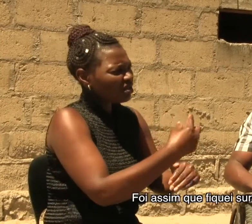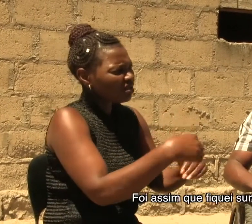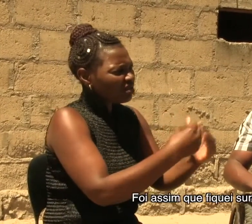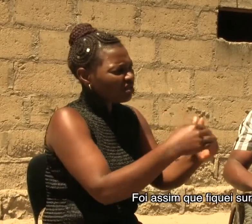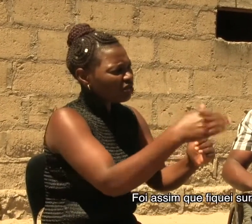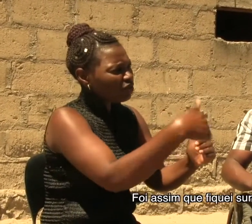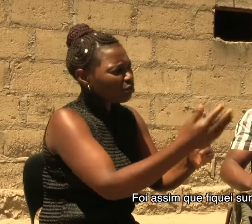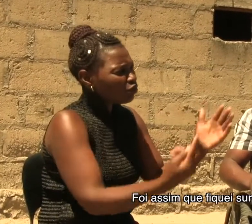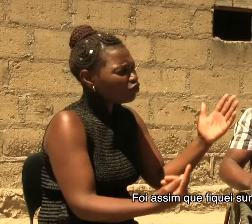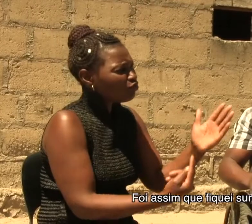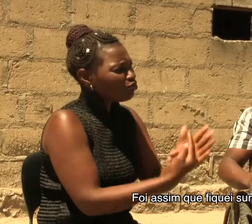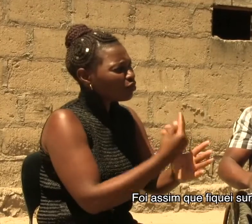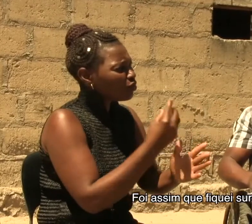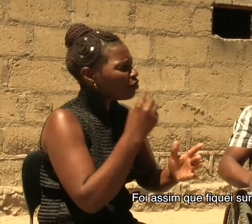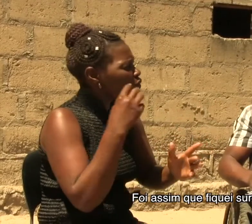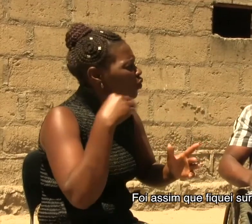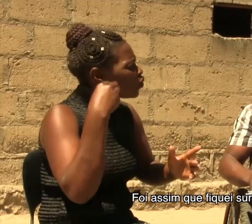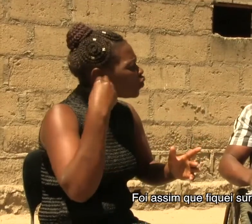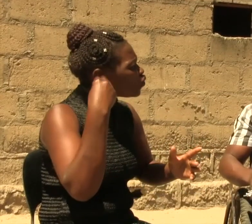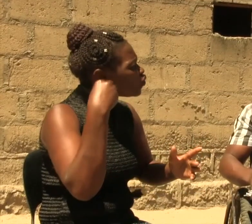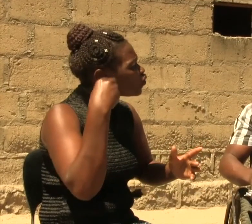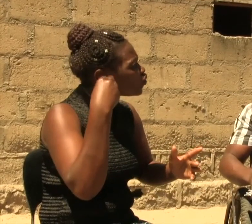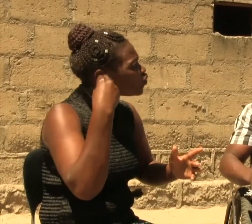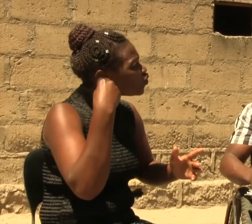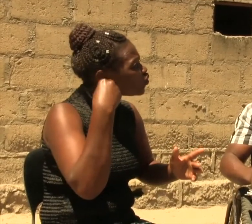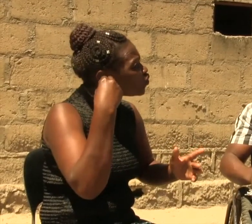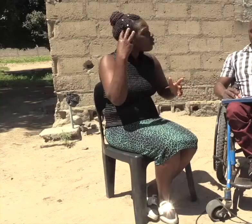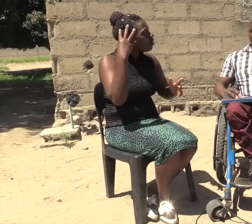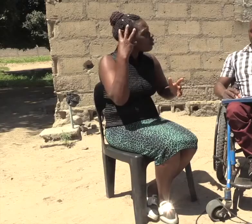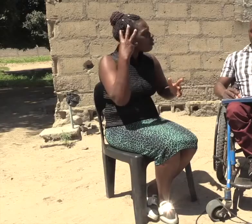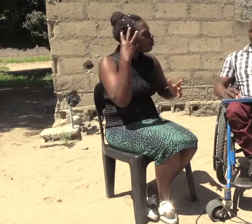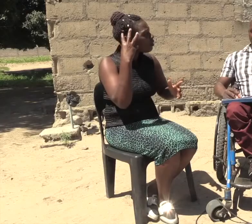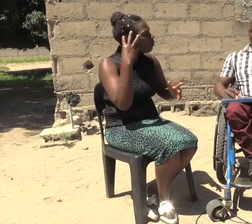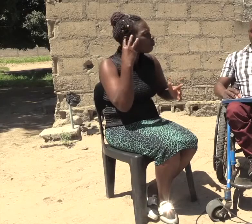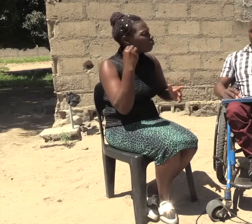a audição também. Foi assim que fiquei surda.